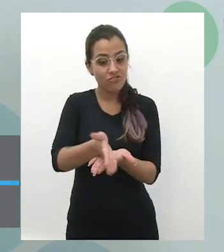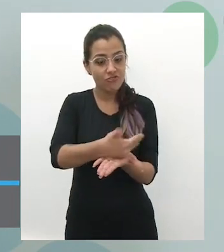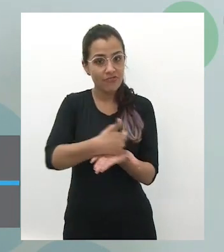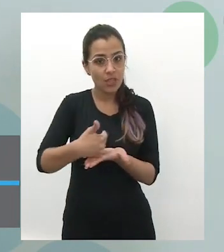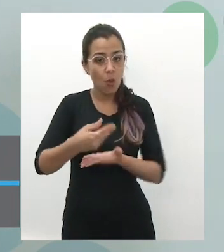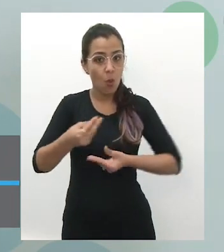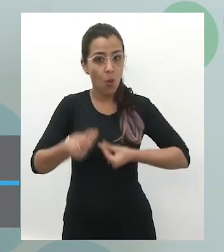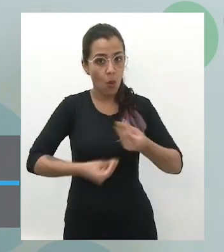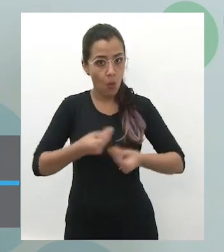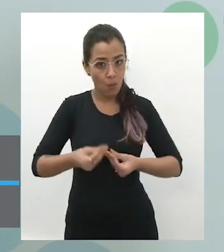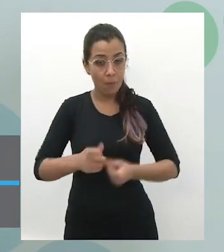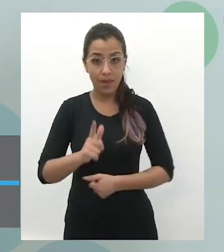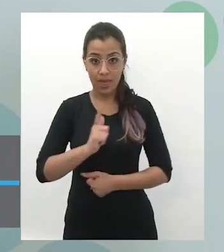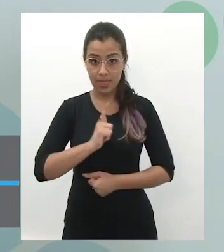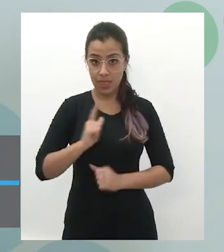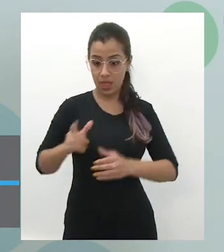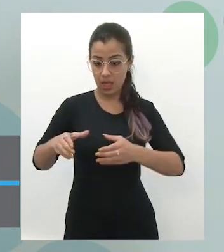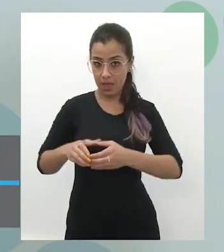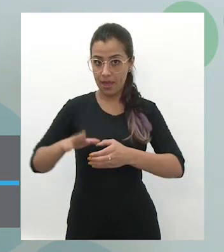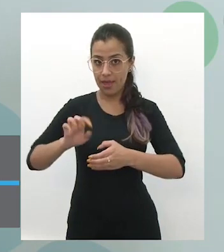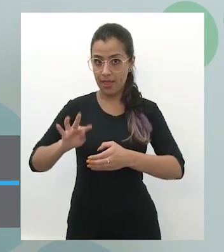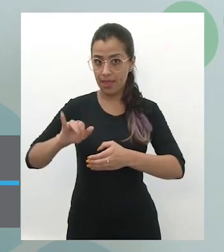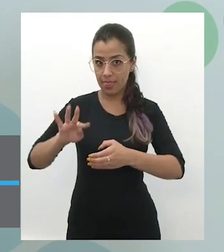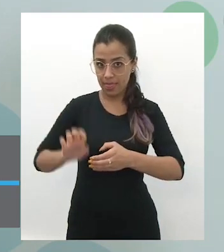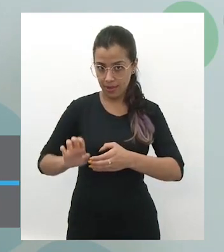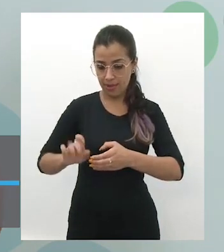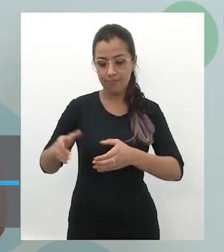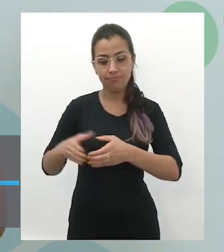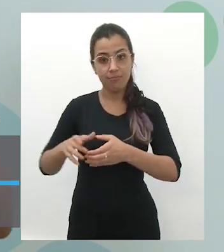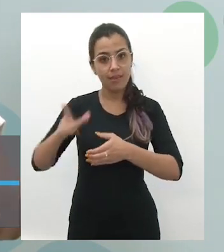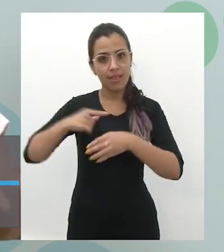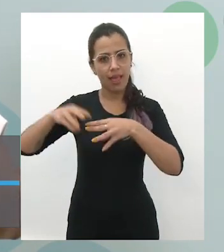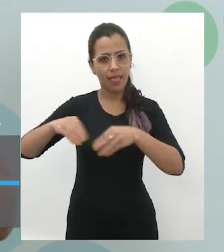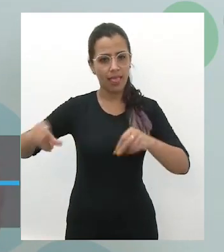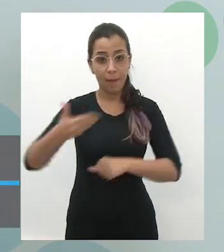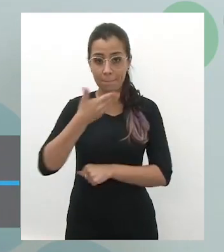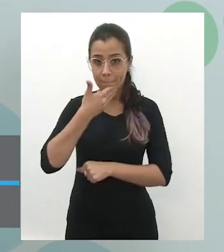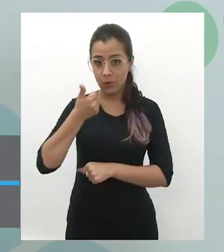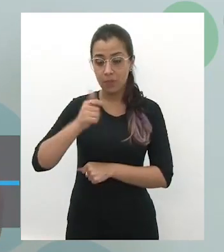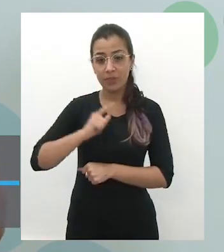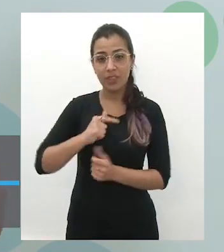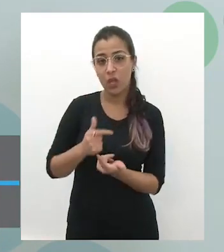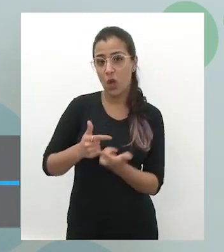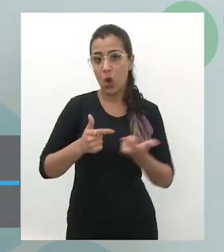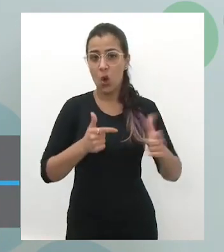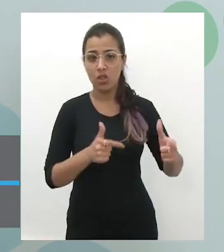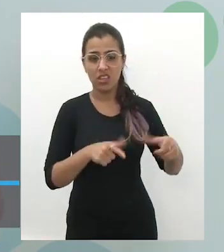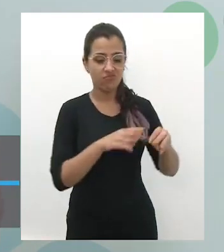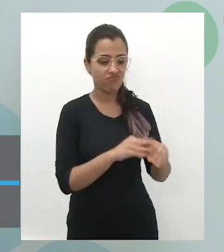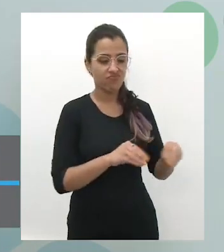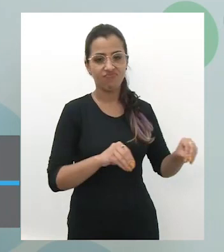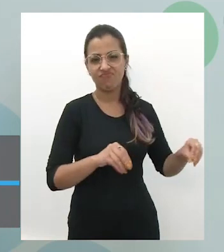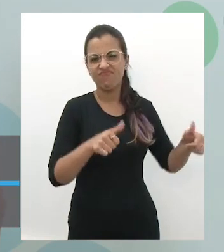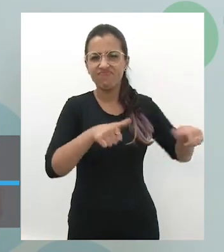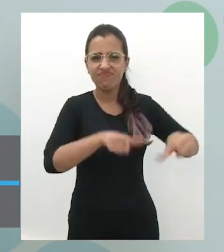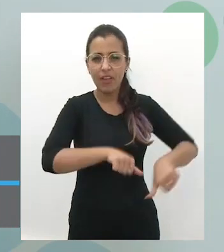ter uma elite, que tem as melhores terras, e vai ter uma parte da população que não tem terras, que tem as